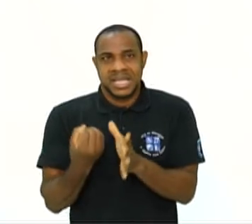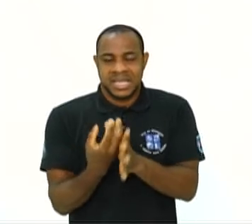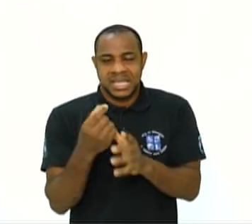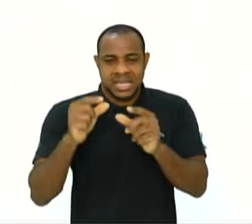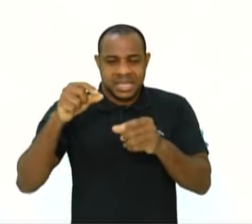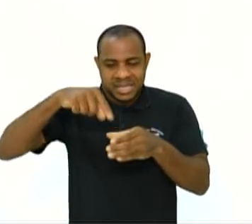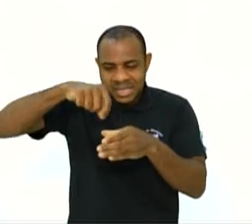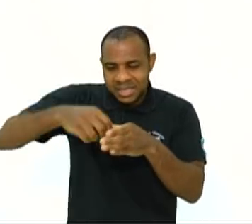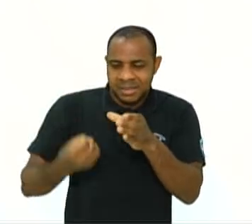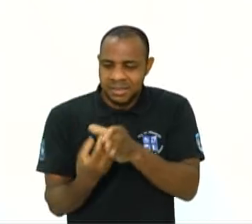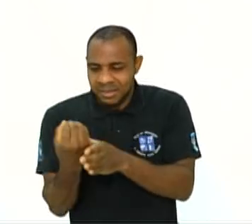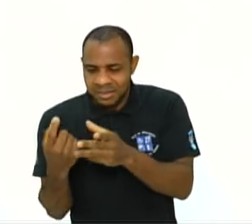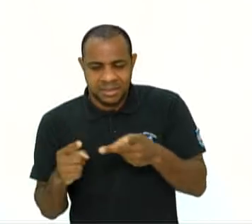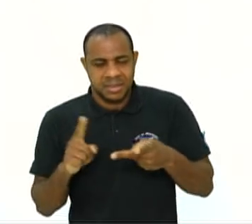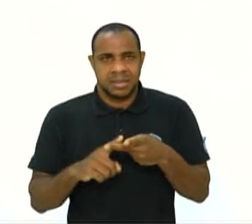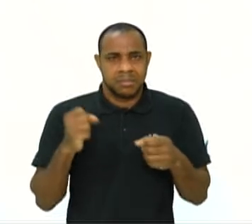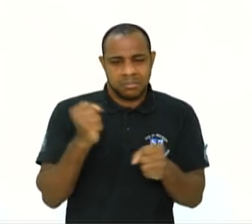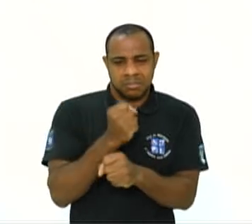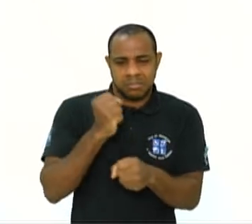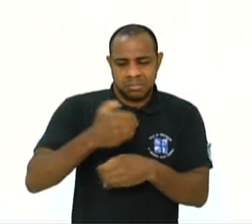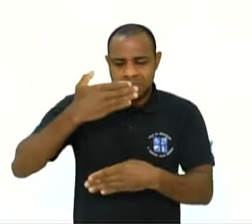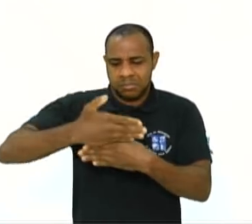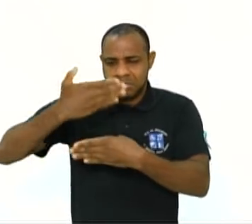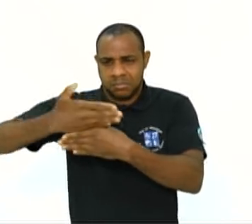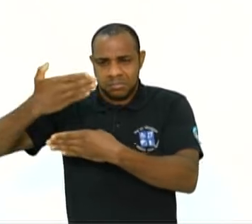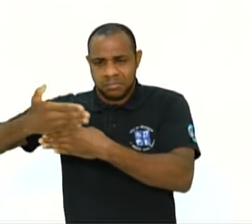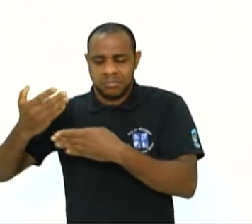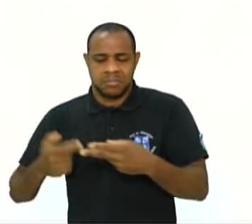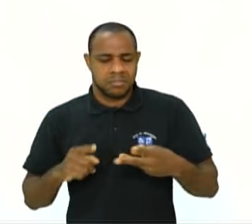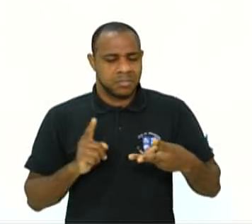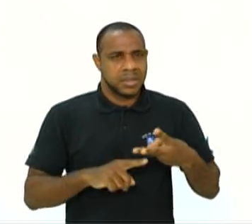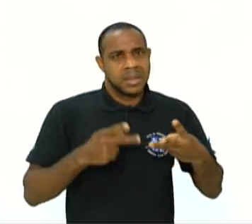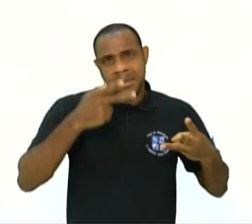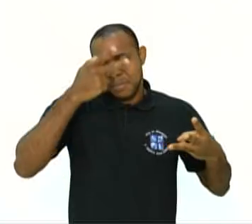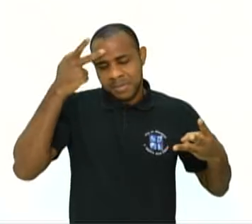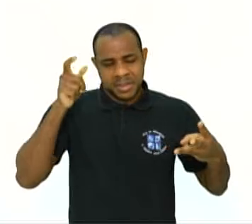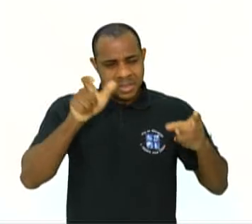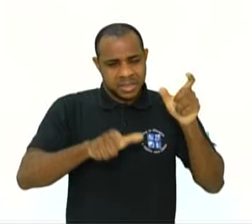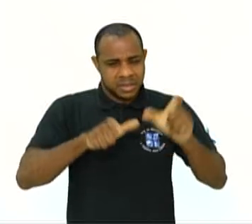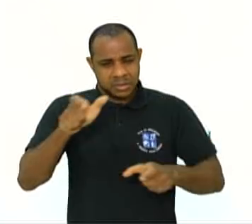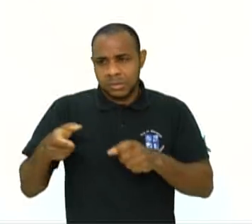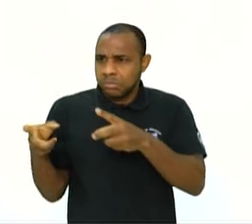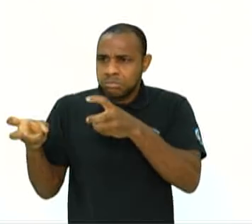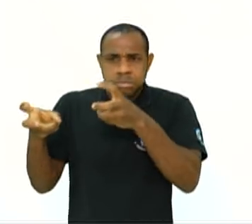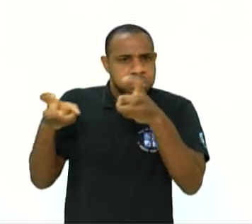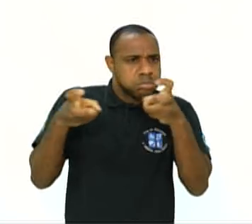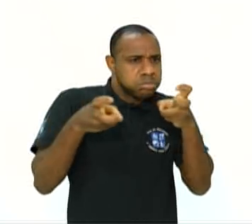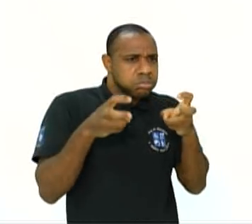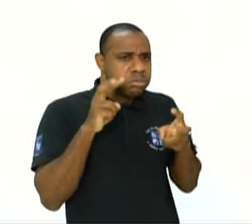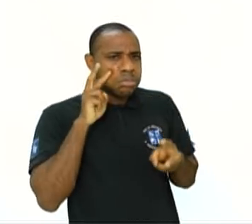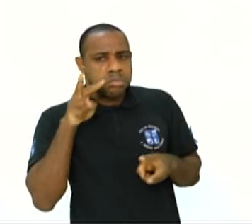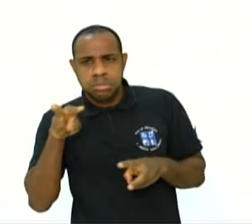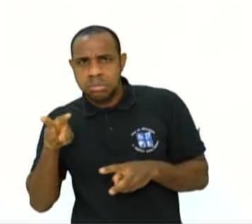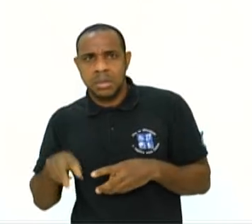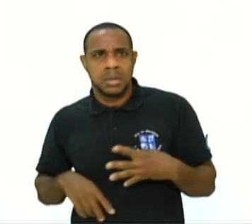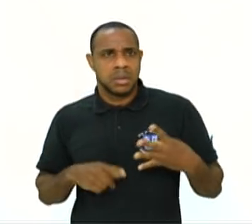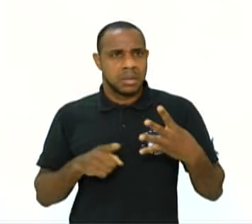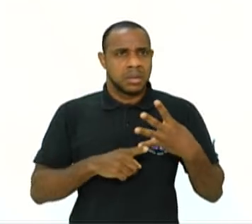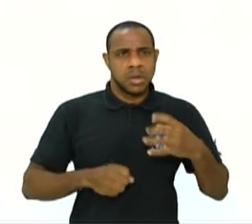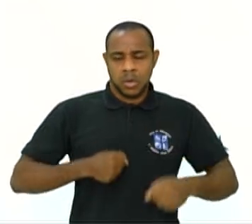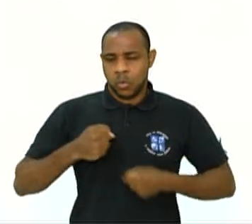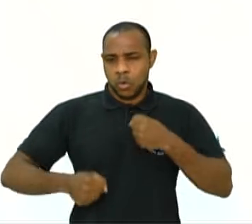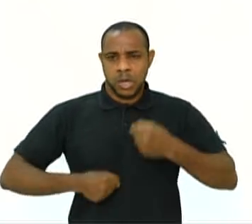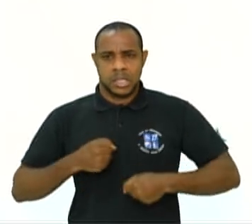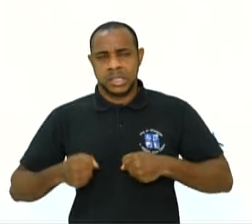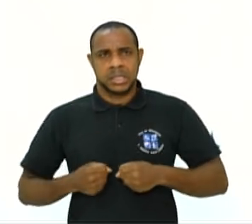B, construção de tijolos, letra C, pessoas que observam, letra D, corrida contra